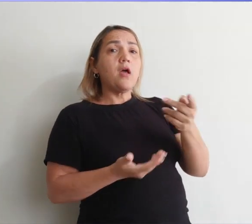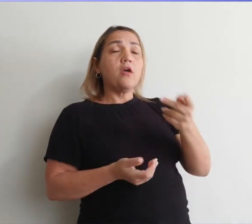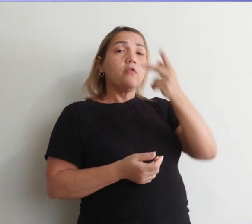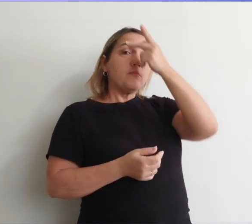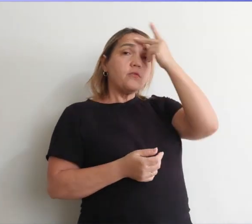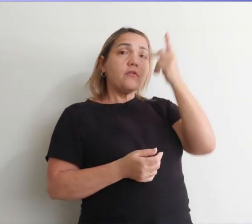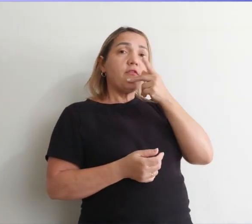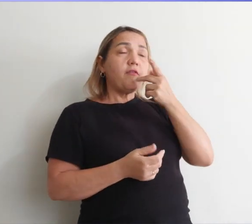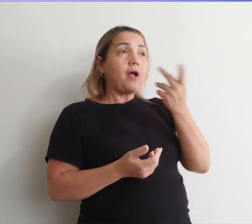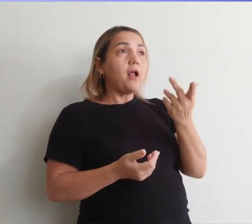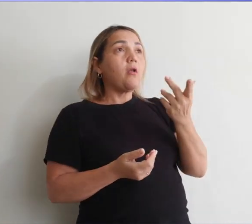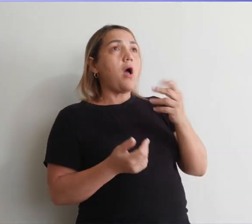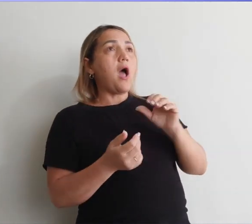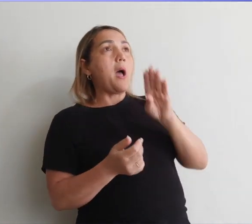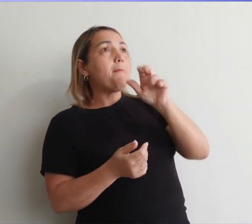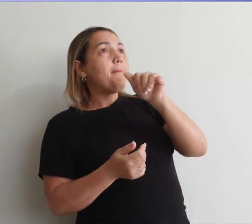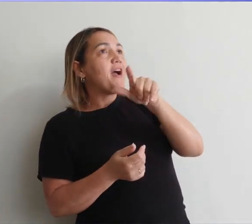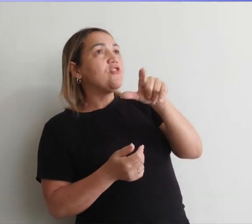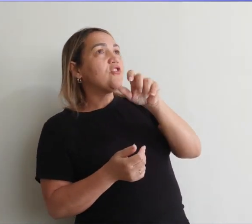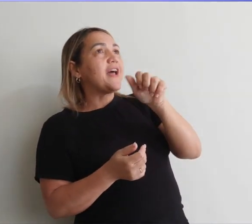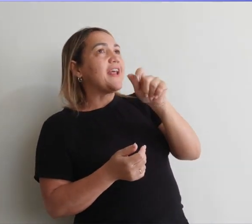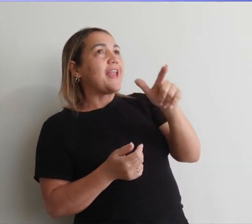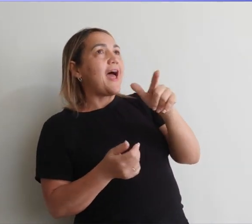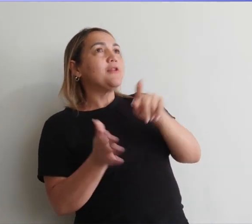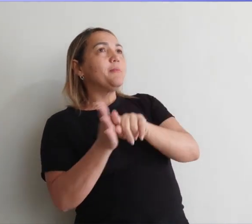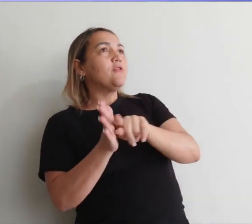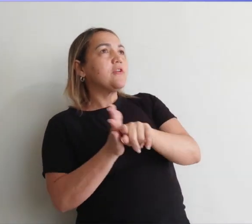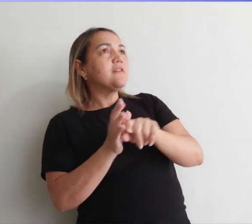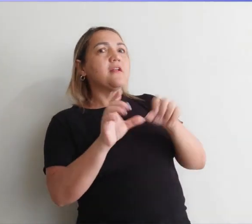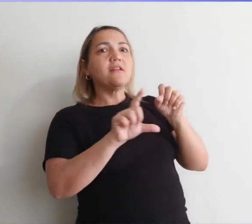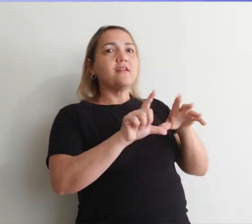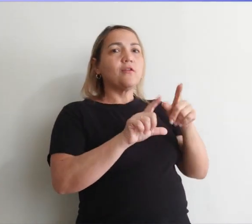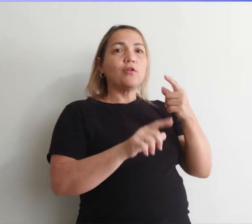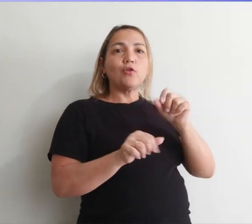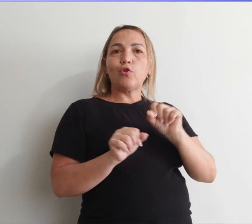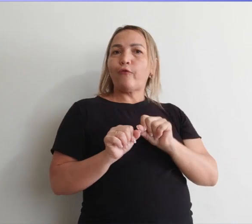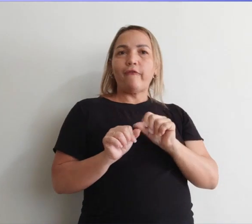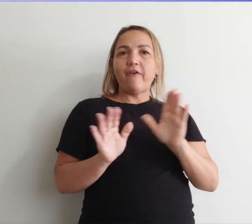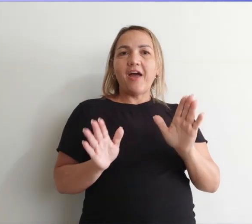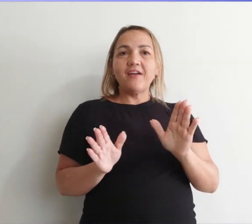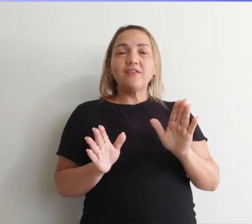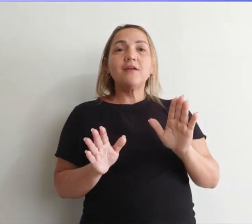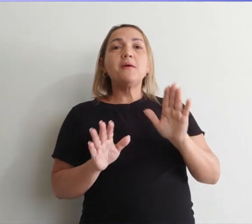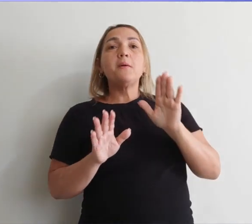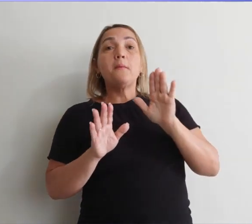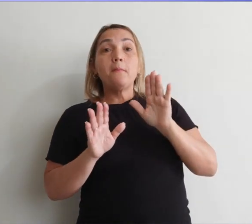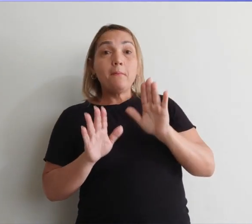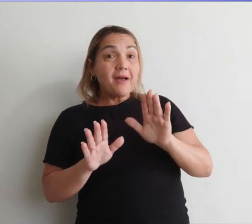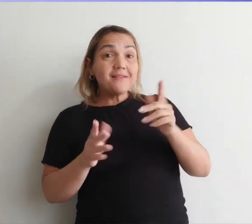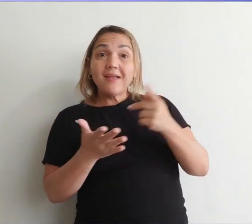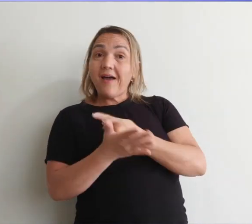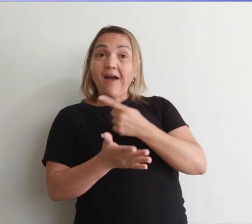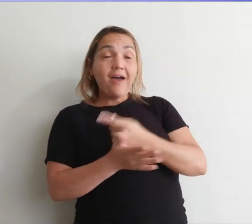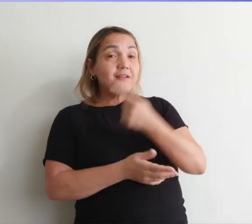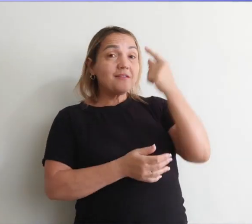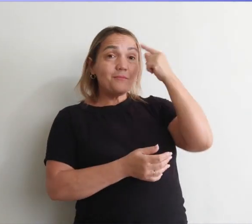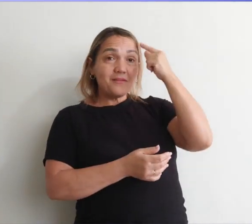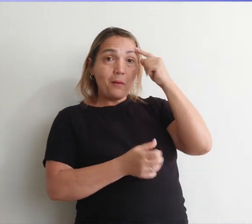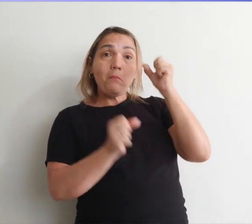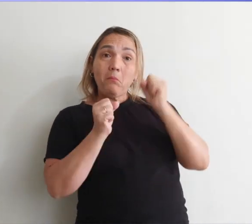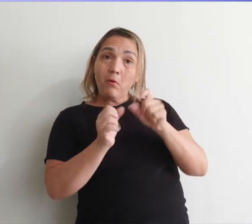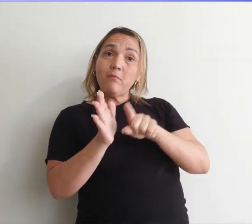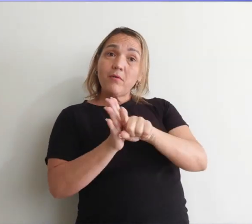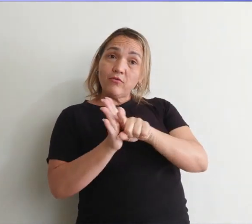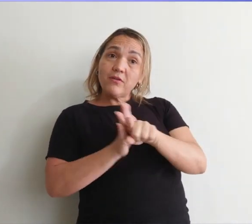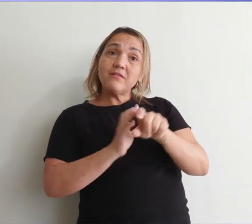que eu faço bacharelado, faço pesquisa. Eu faço licenciatura, eu não faço pesquisa. Esse também faz. é exatamente, completamente errôneo esse pensamento. Você pode